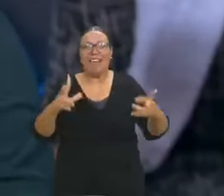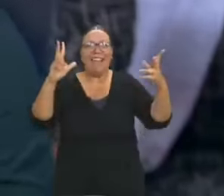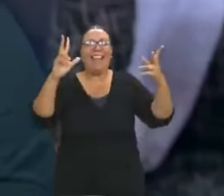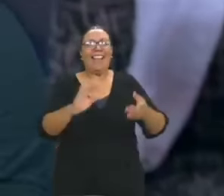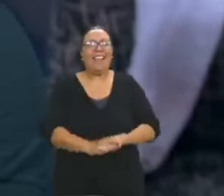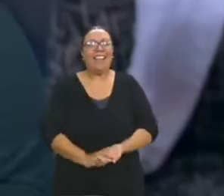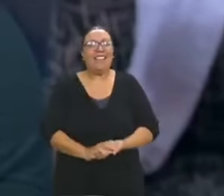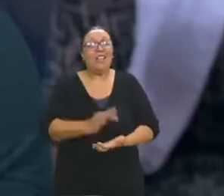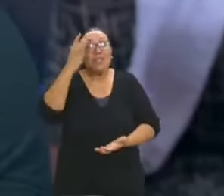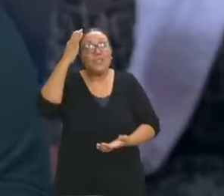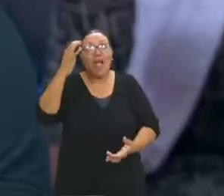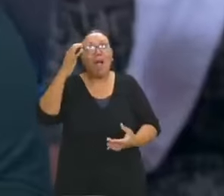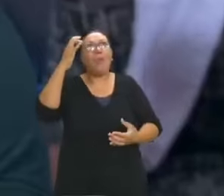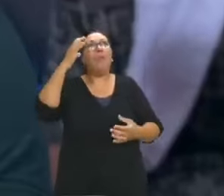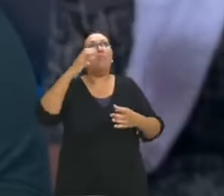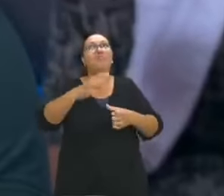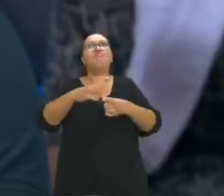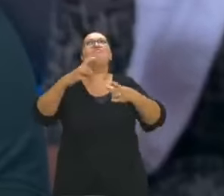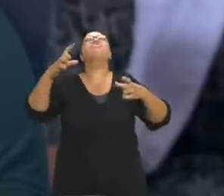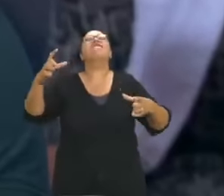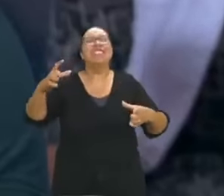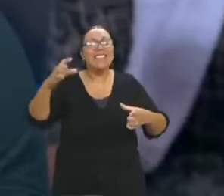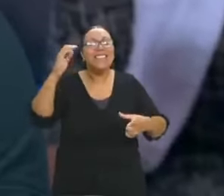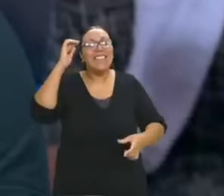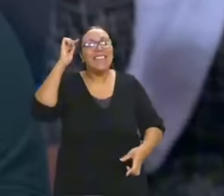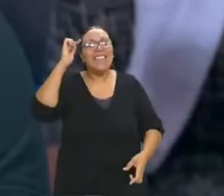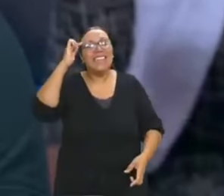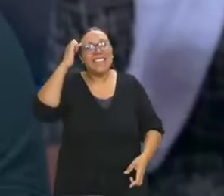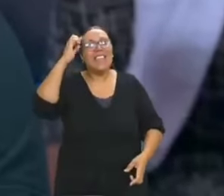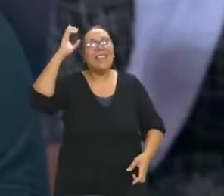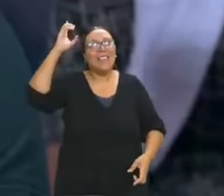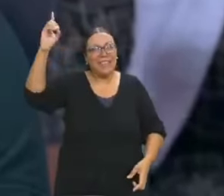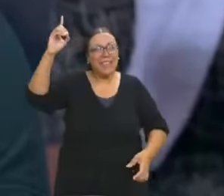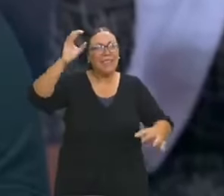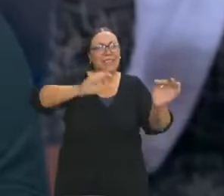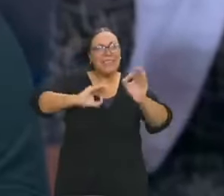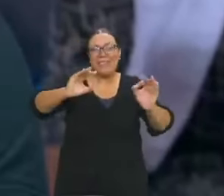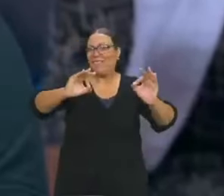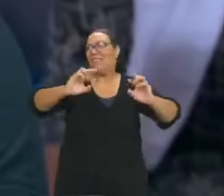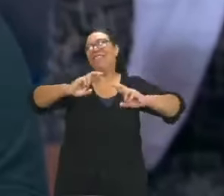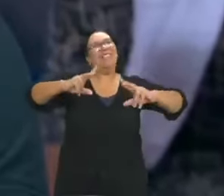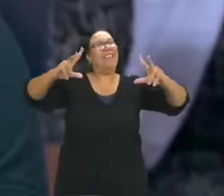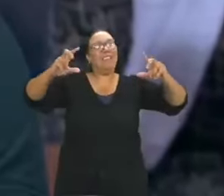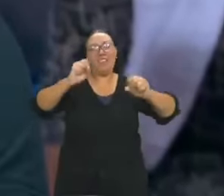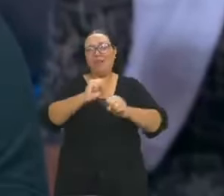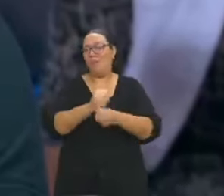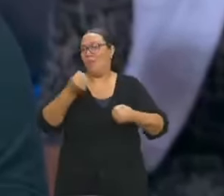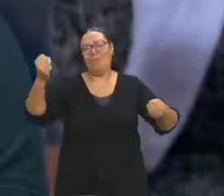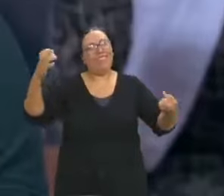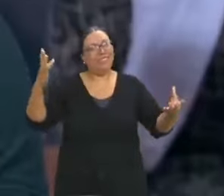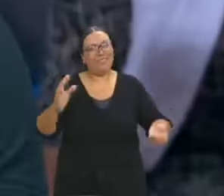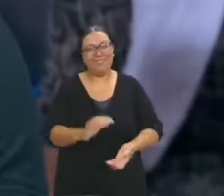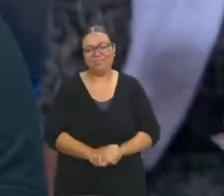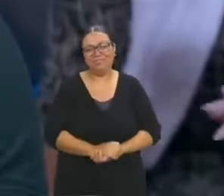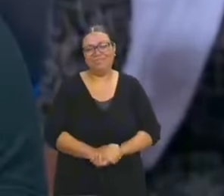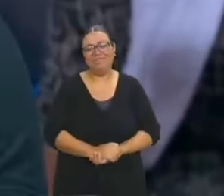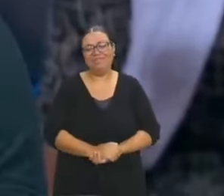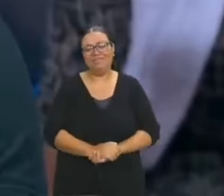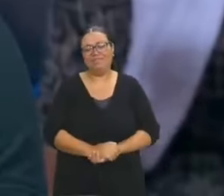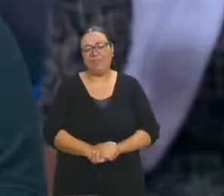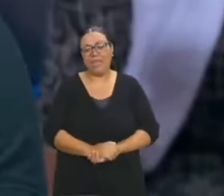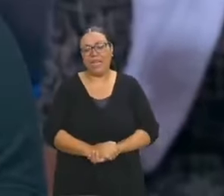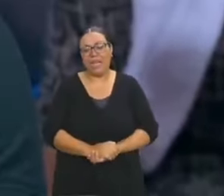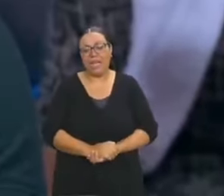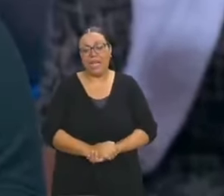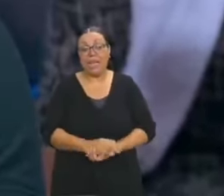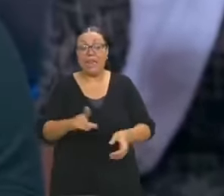né, de sonhar, entendendo que o plano de Deus era muito maior, né? E ali vendo o que acontecia ali